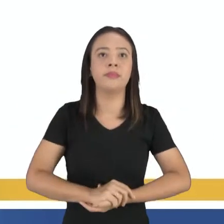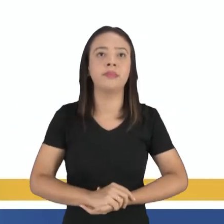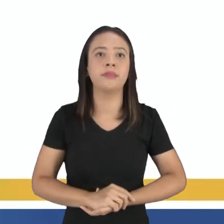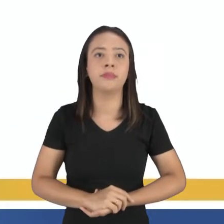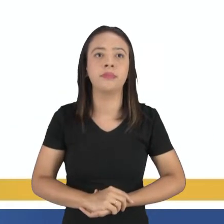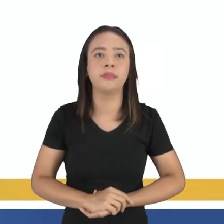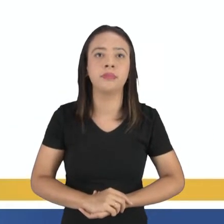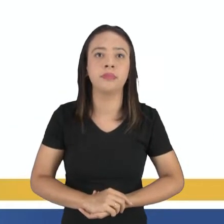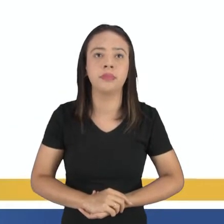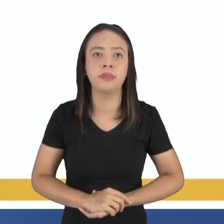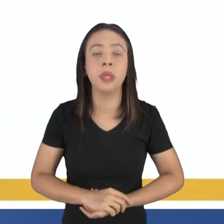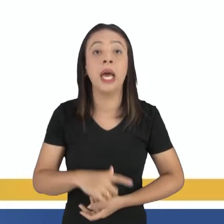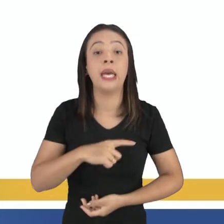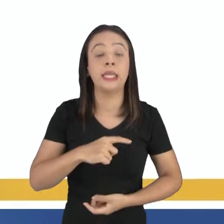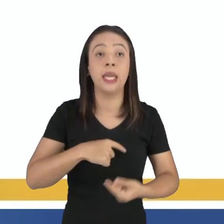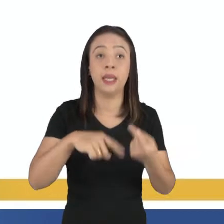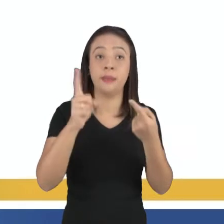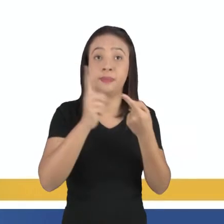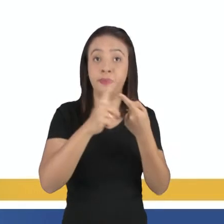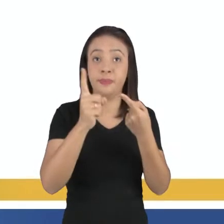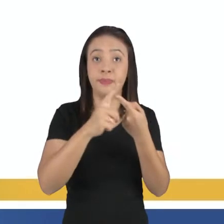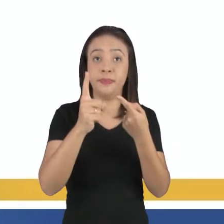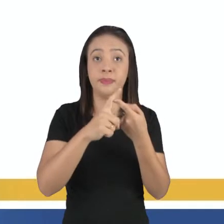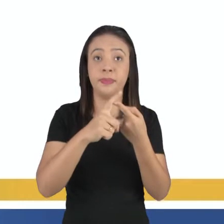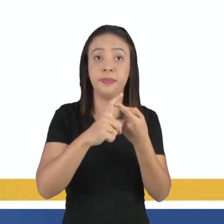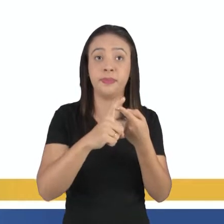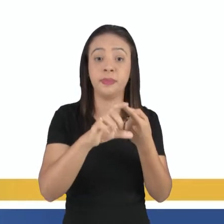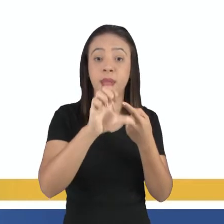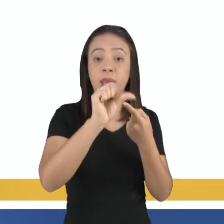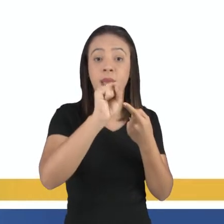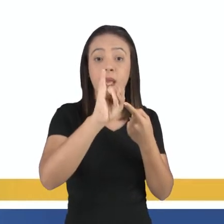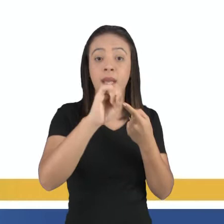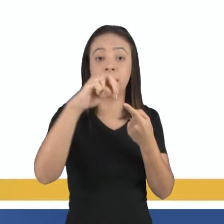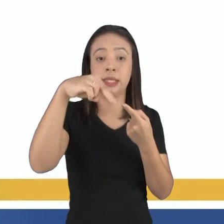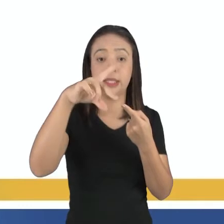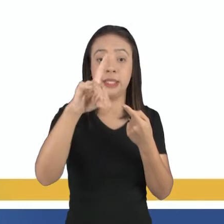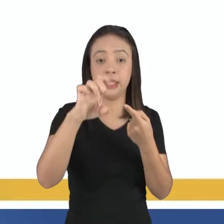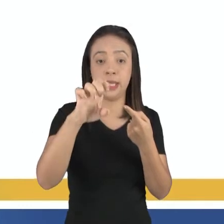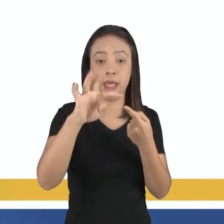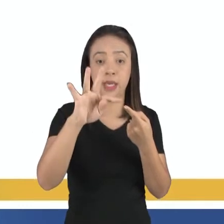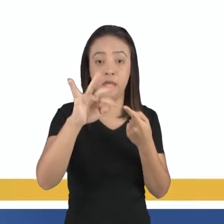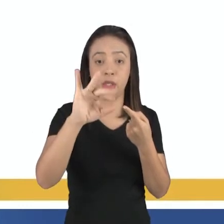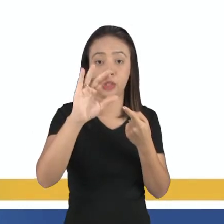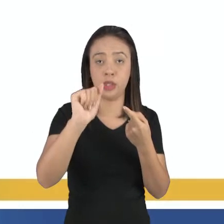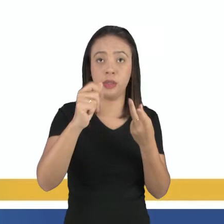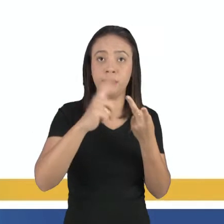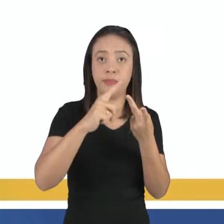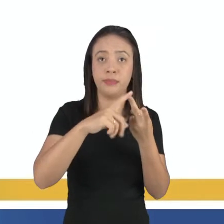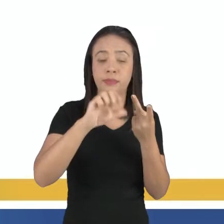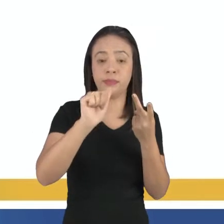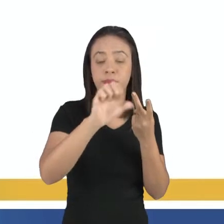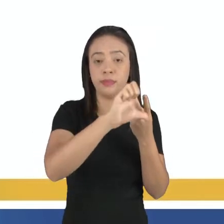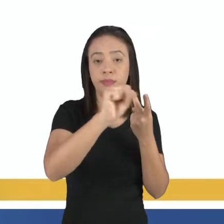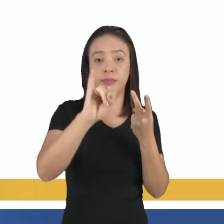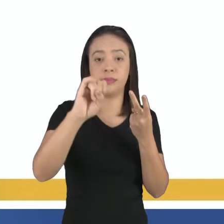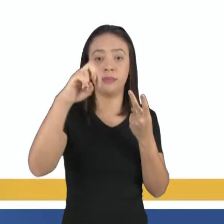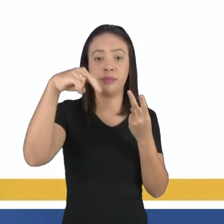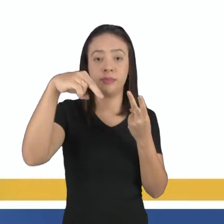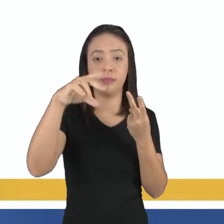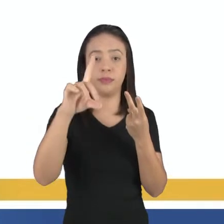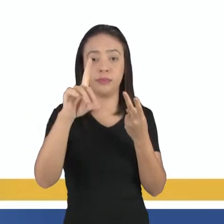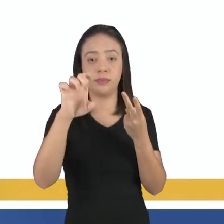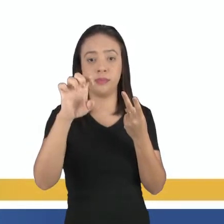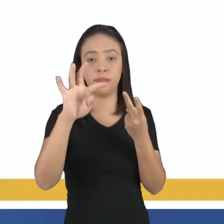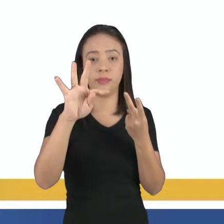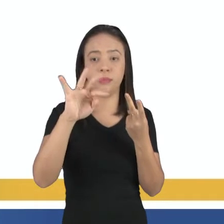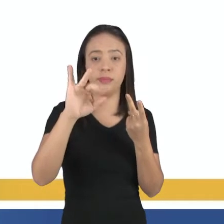As orações coordenadas são classificadas de duas formas. Elas podem ser sindéticas ou assindéticas,